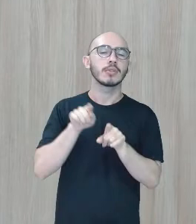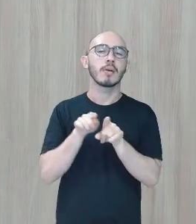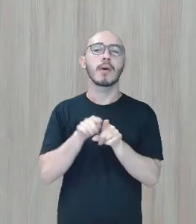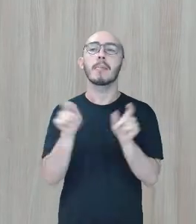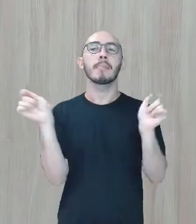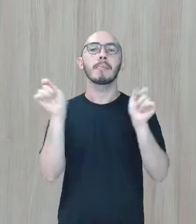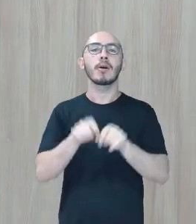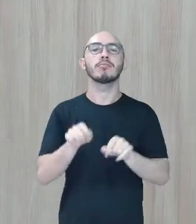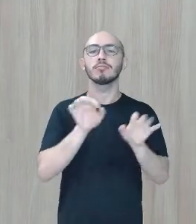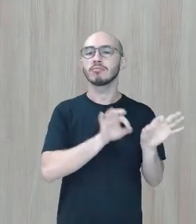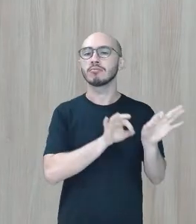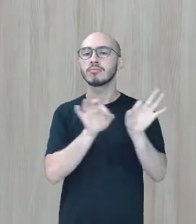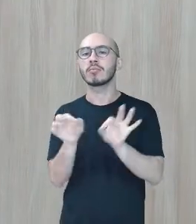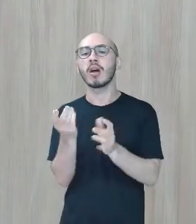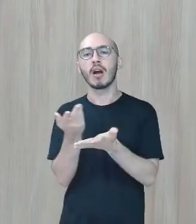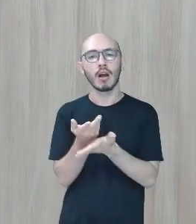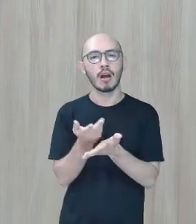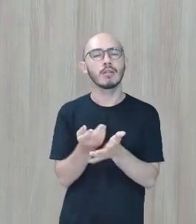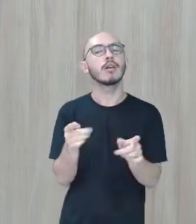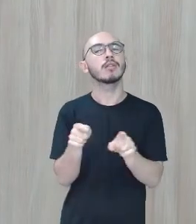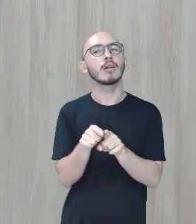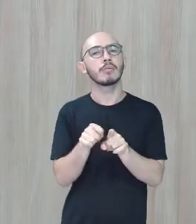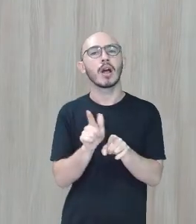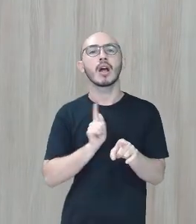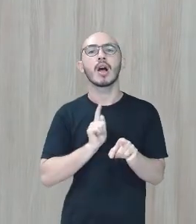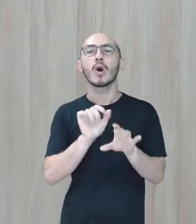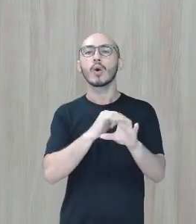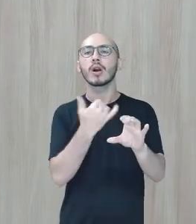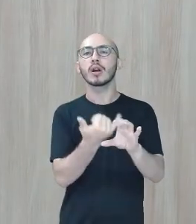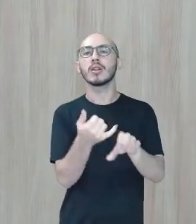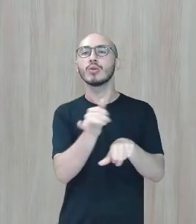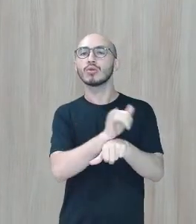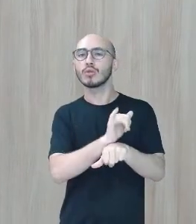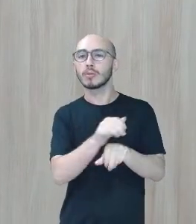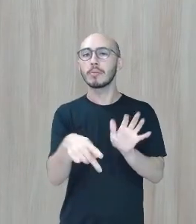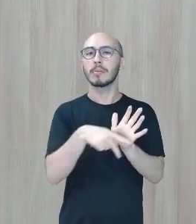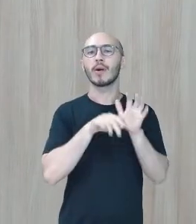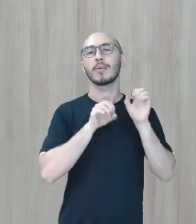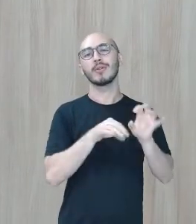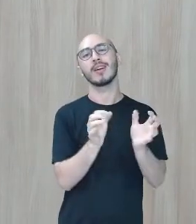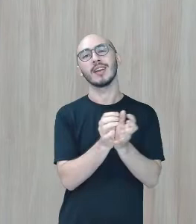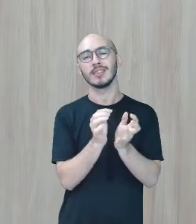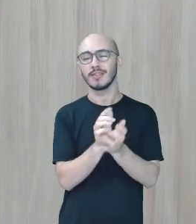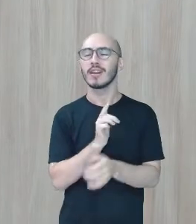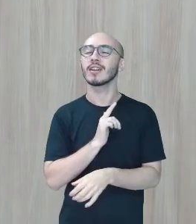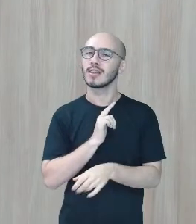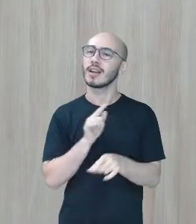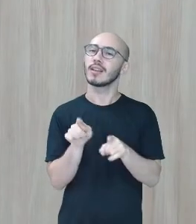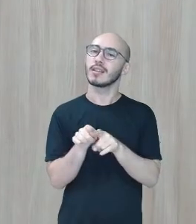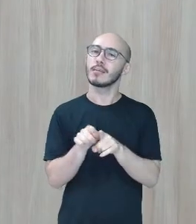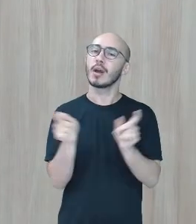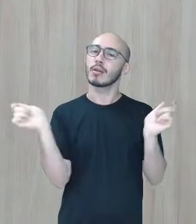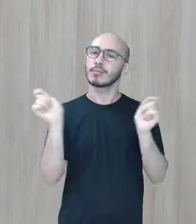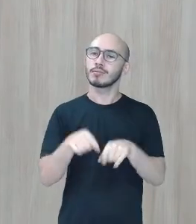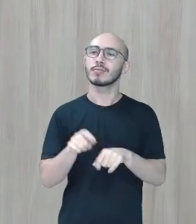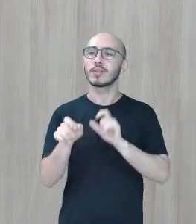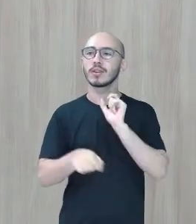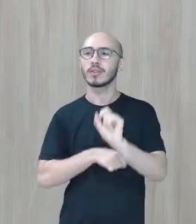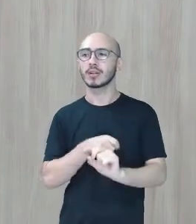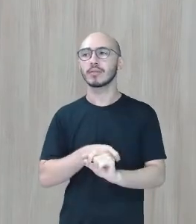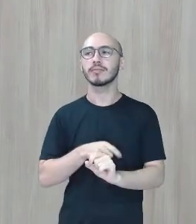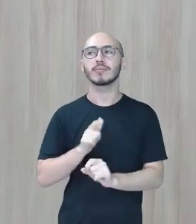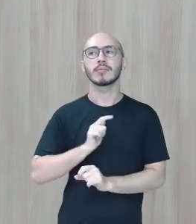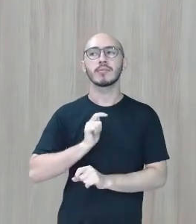pode acompanhar as nossas aulas pelo nosso canal no YouTube, o canal Educa Recife, certo? Que está desatualizado aqui,